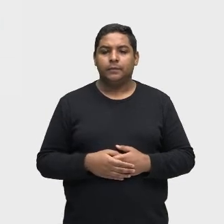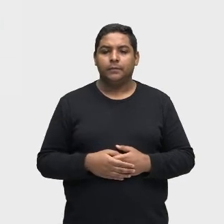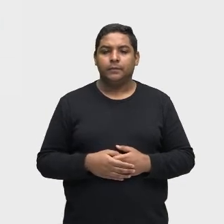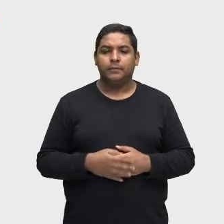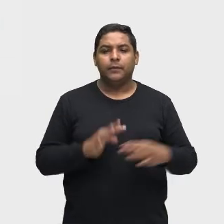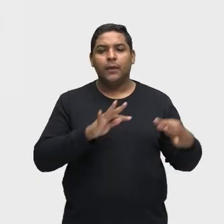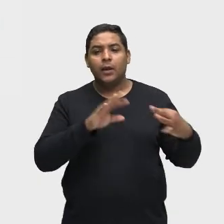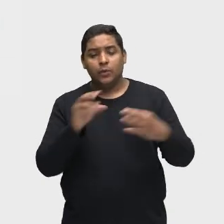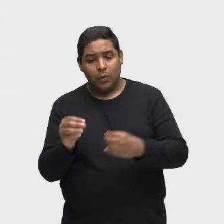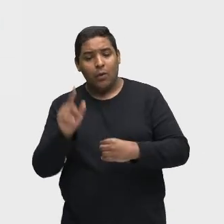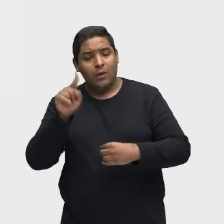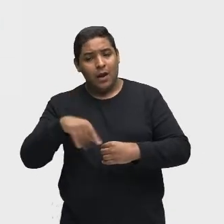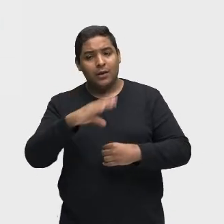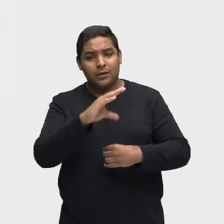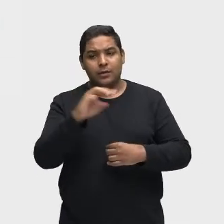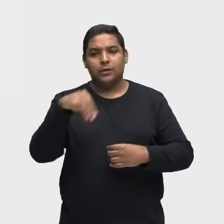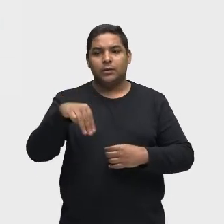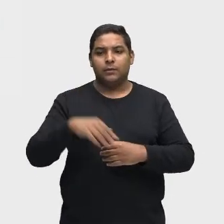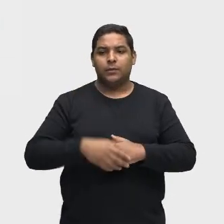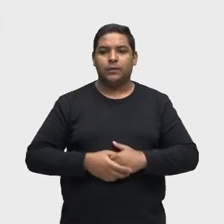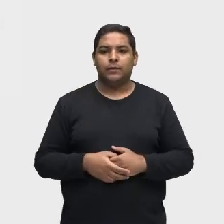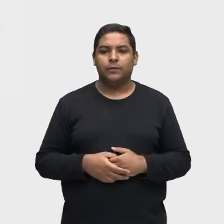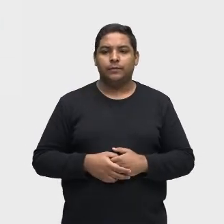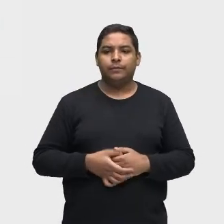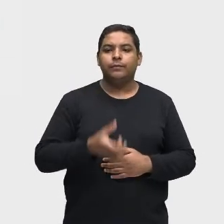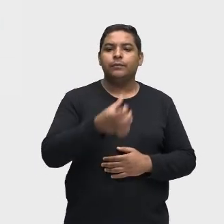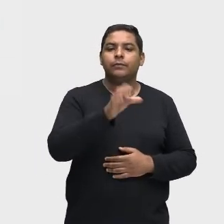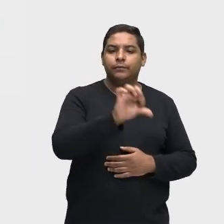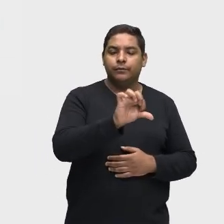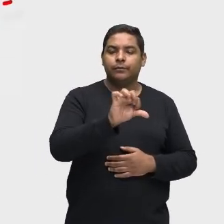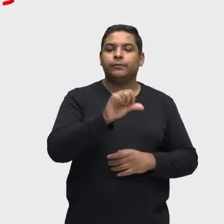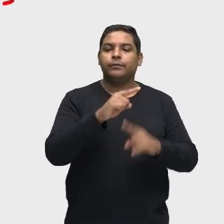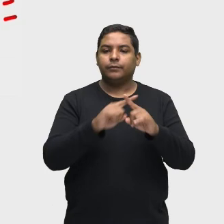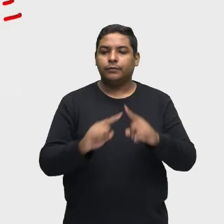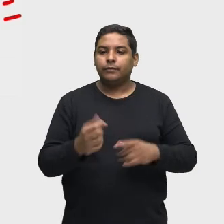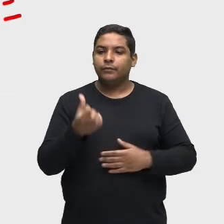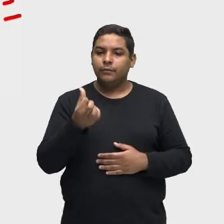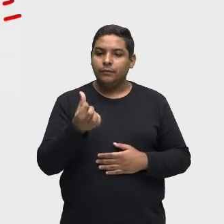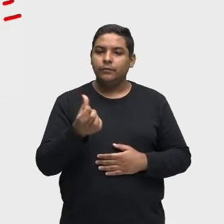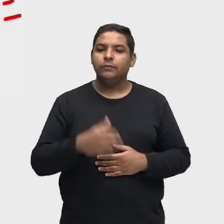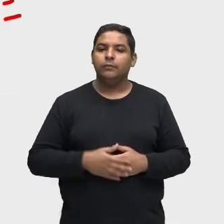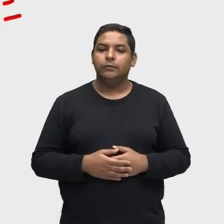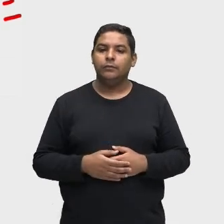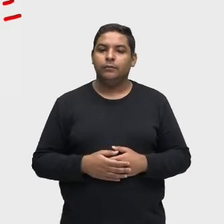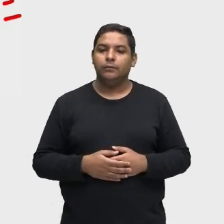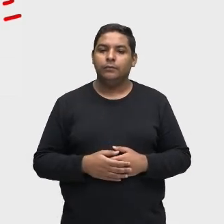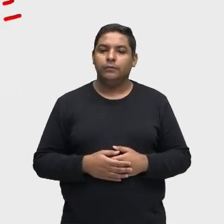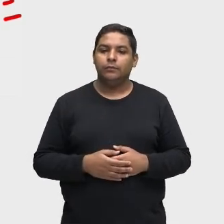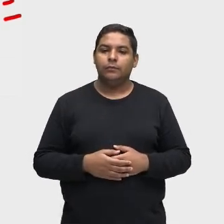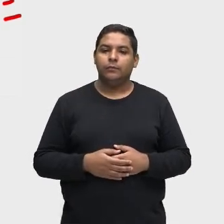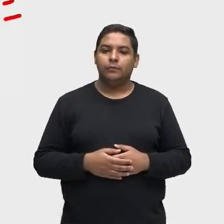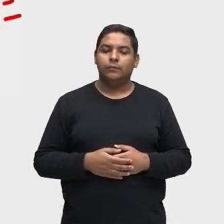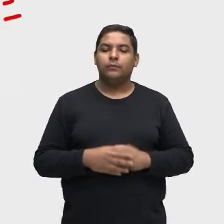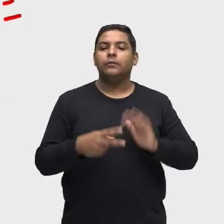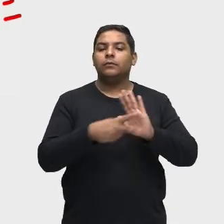são centímetros. Então 9 vezes 6, isso aqui vai me dar exatamente